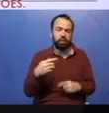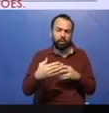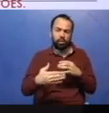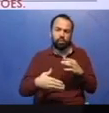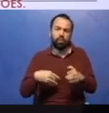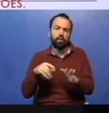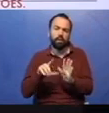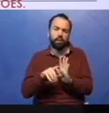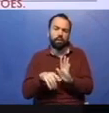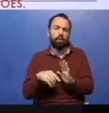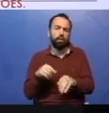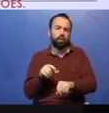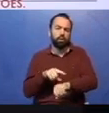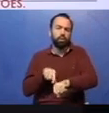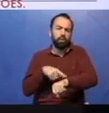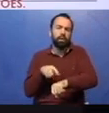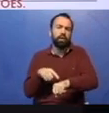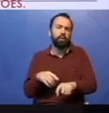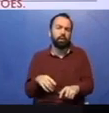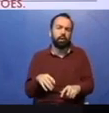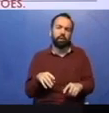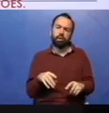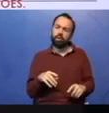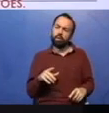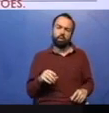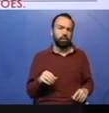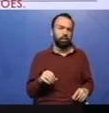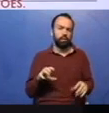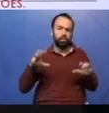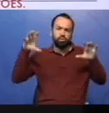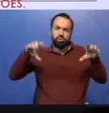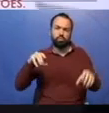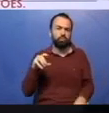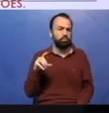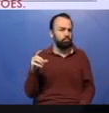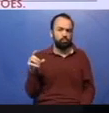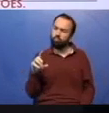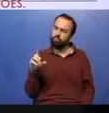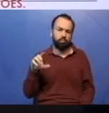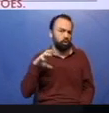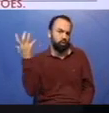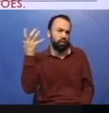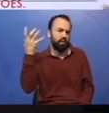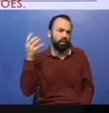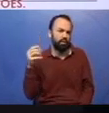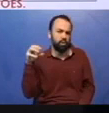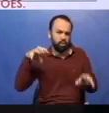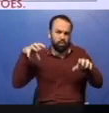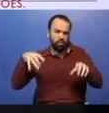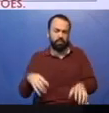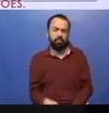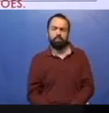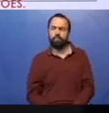chuva e nada dela vem, né? Então, são apenas suposições,